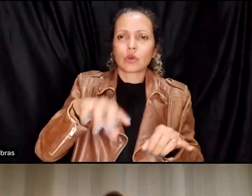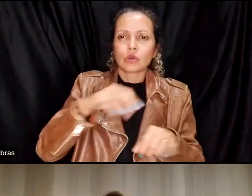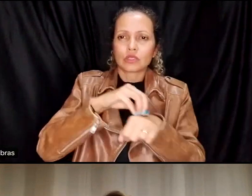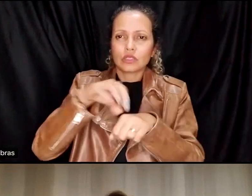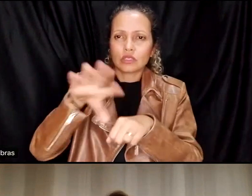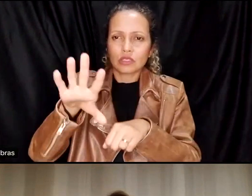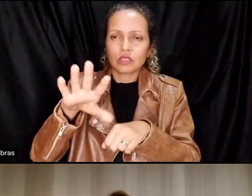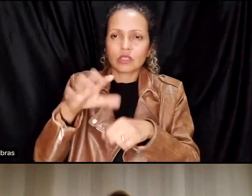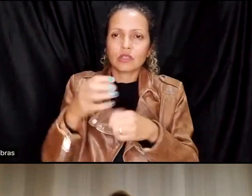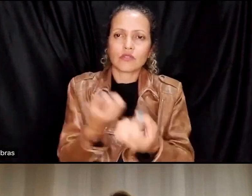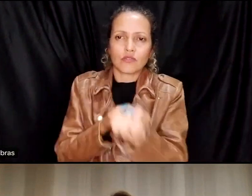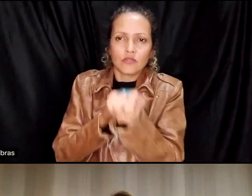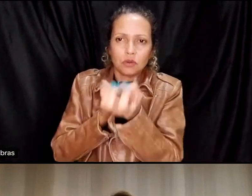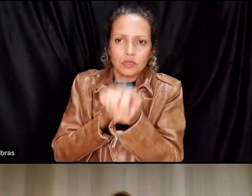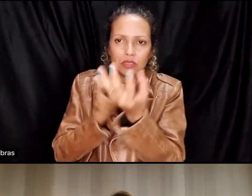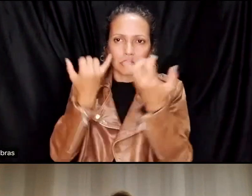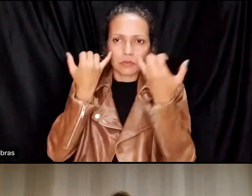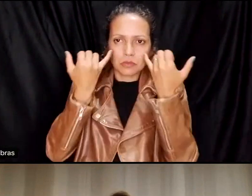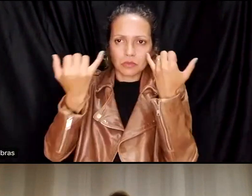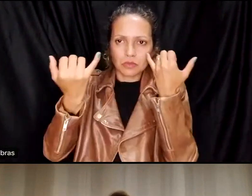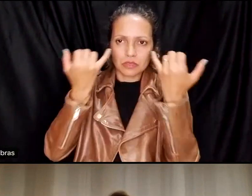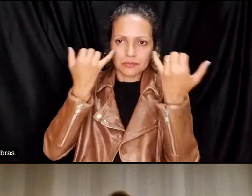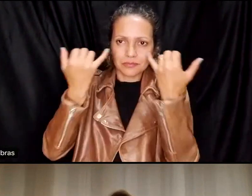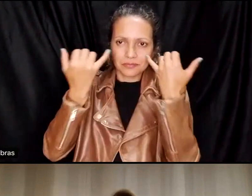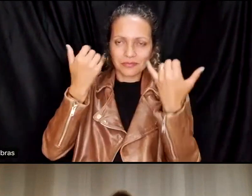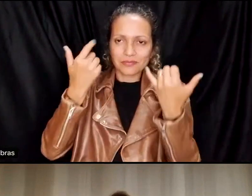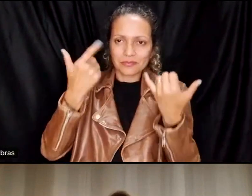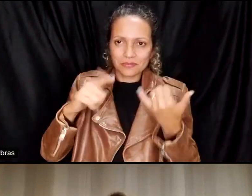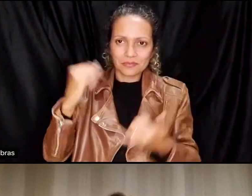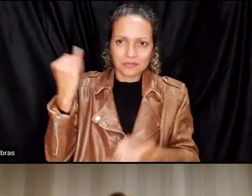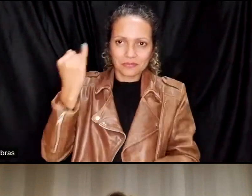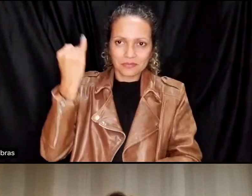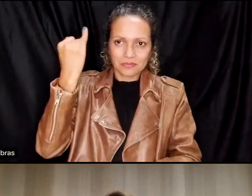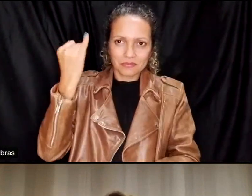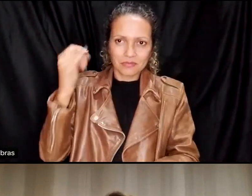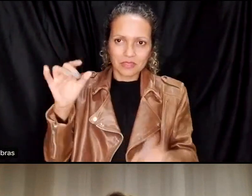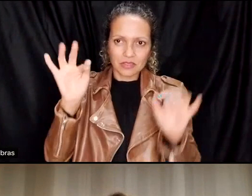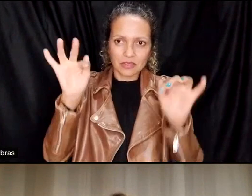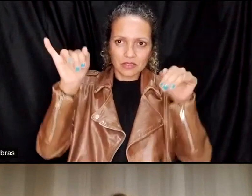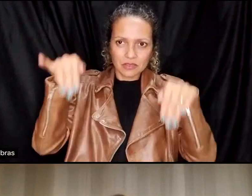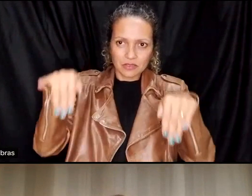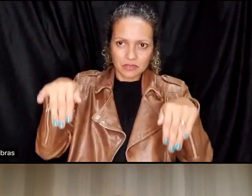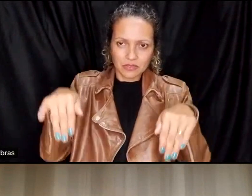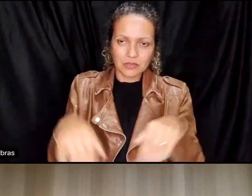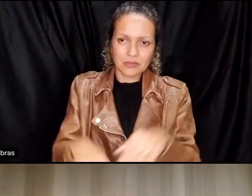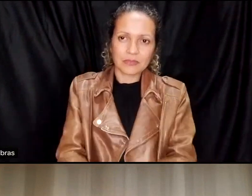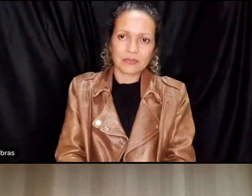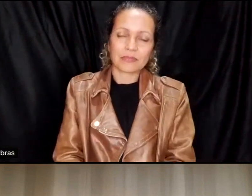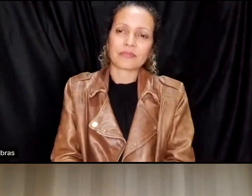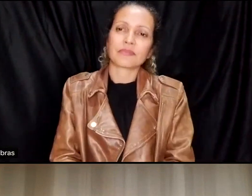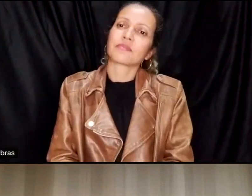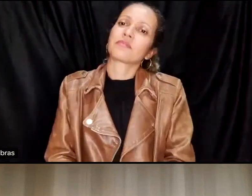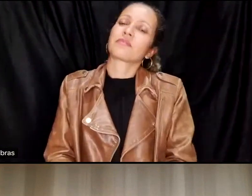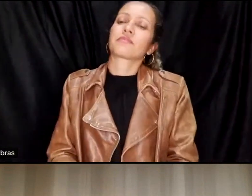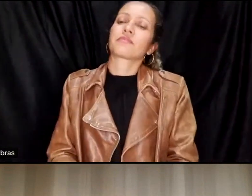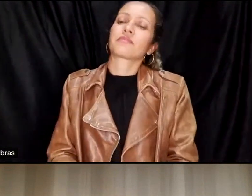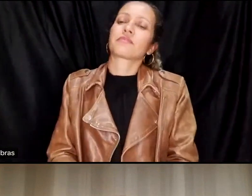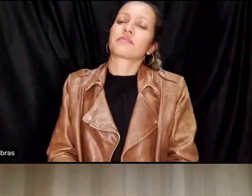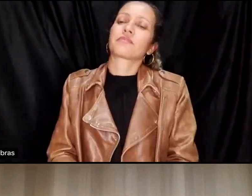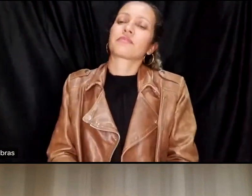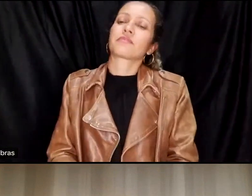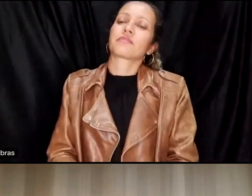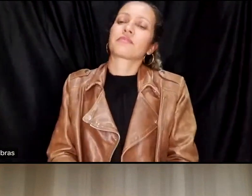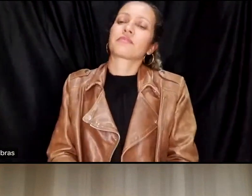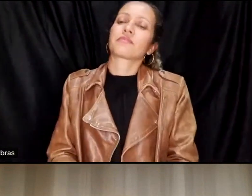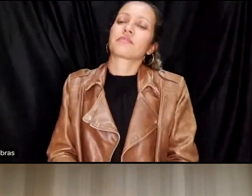que você ache relevante para a gente finalizar aqui. Eu só queria agradecer por estar aqui,